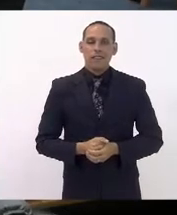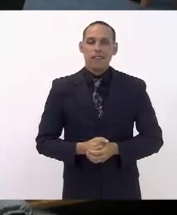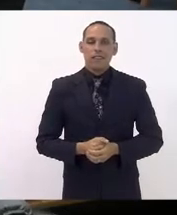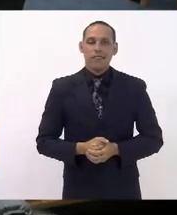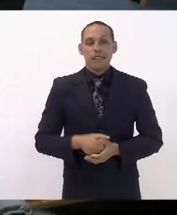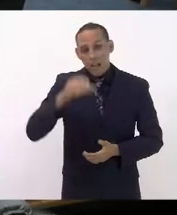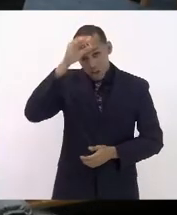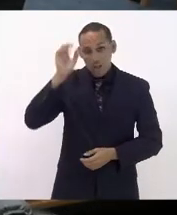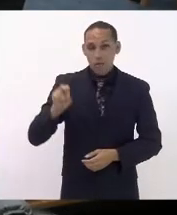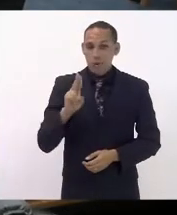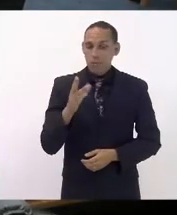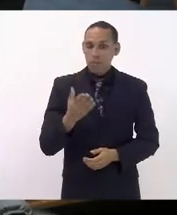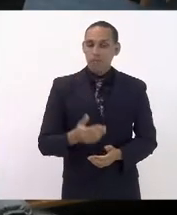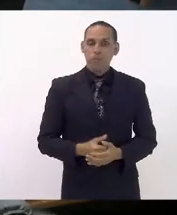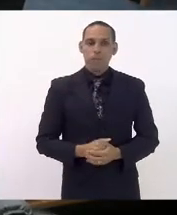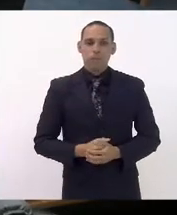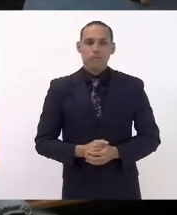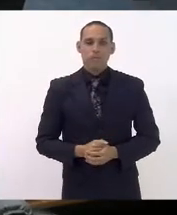Tia Ju.